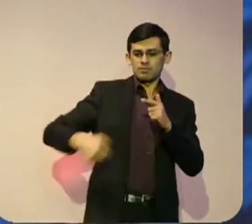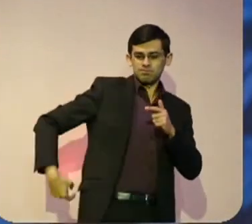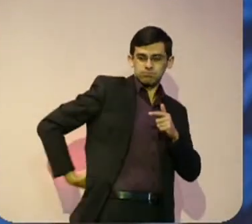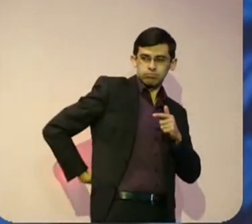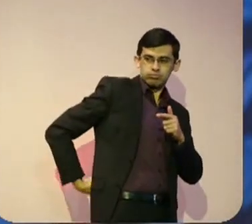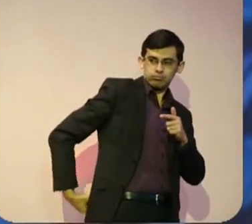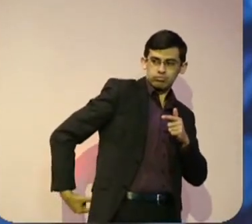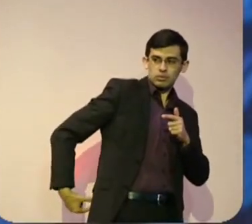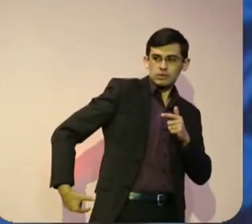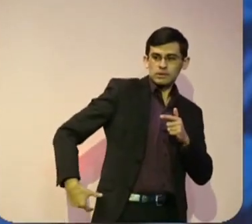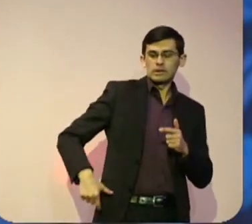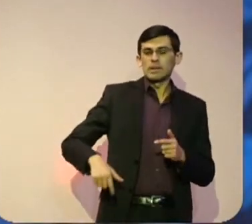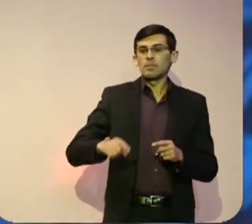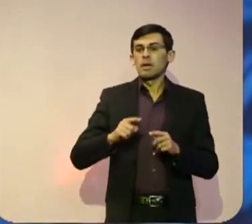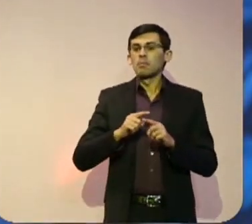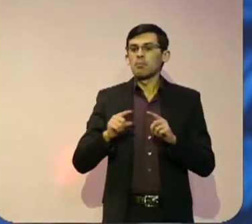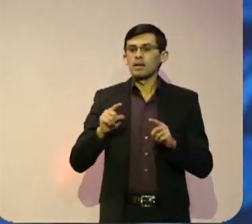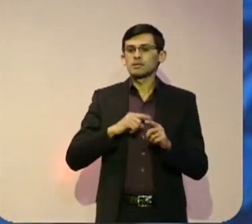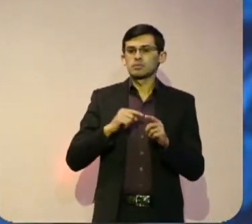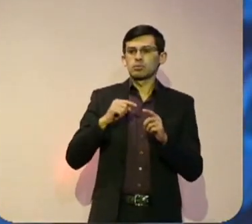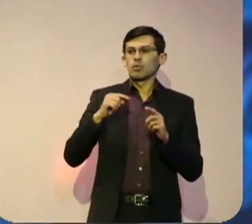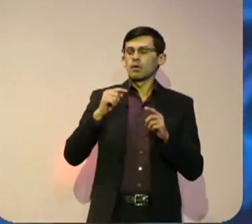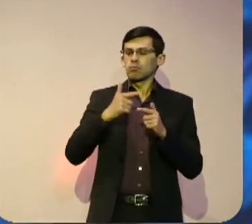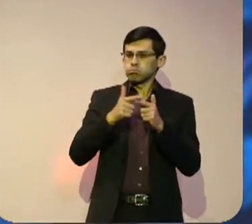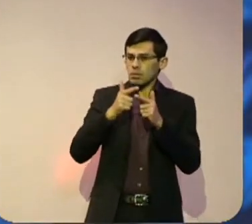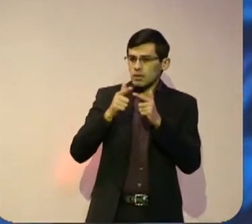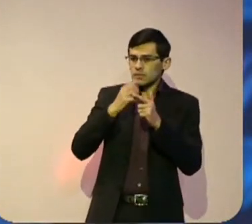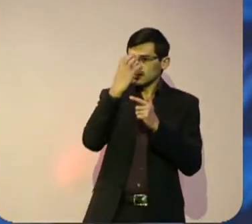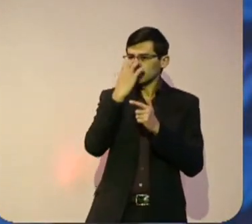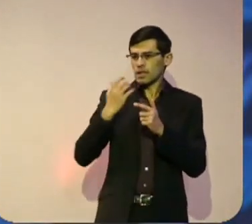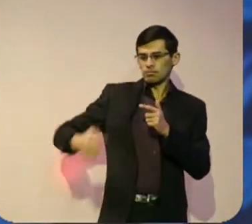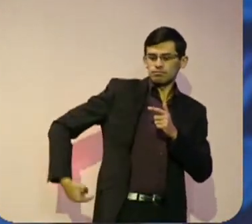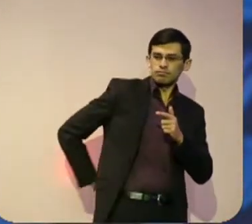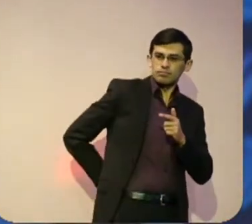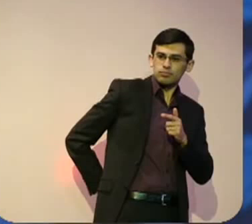coluna. E é um desvio, né, na